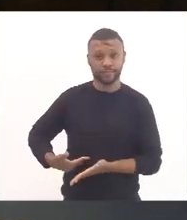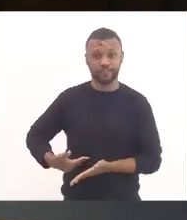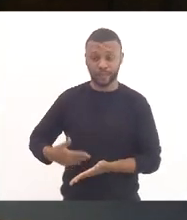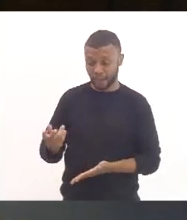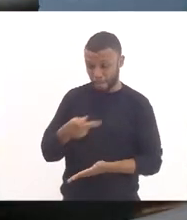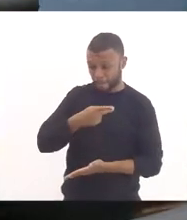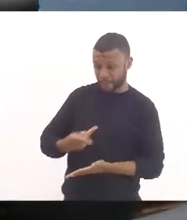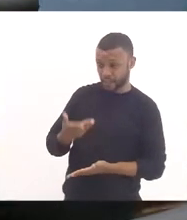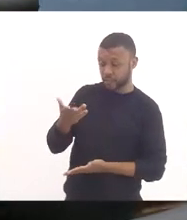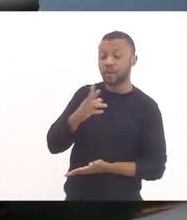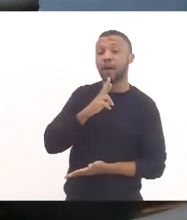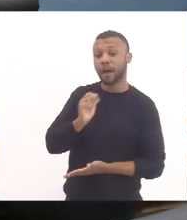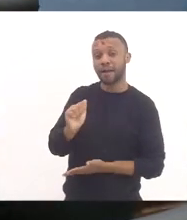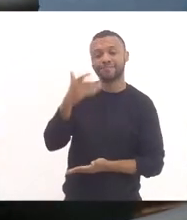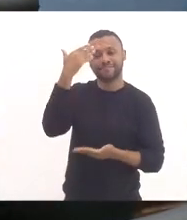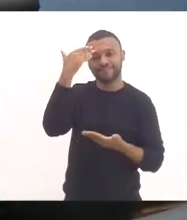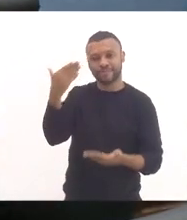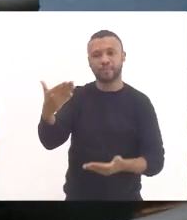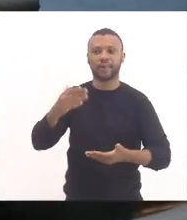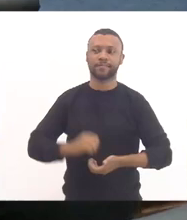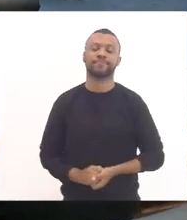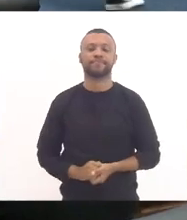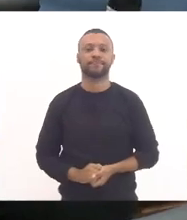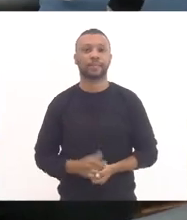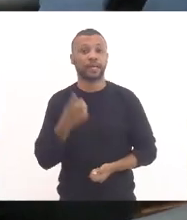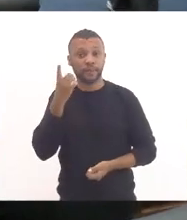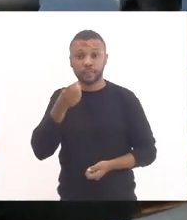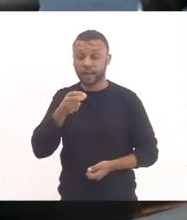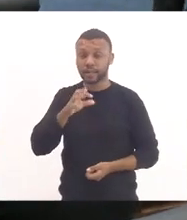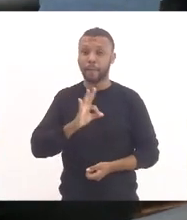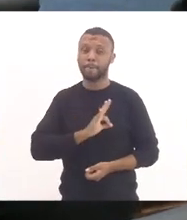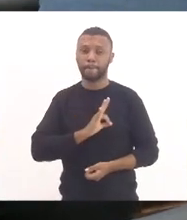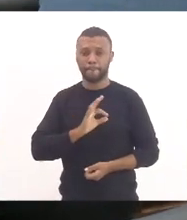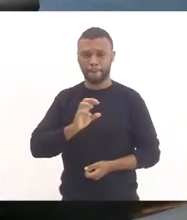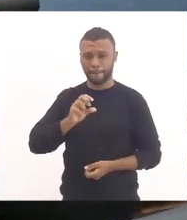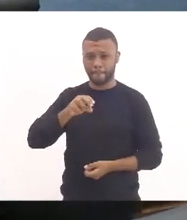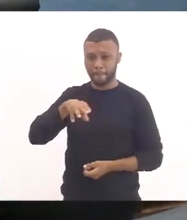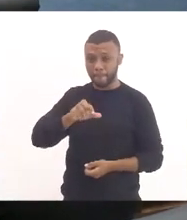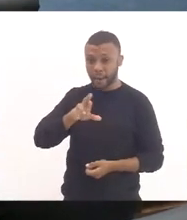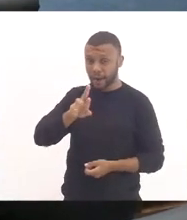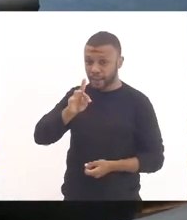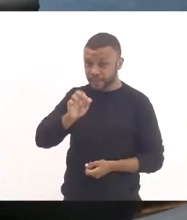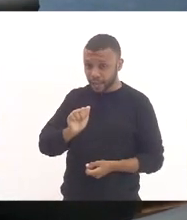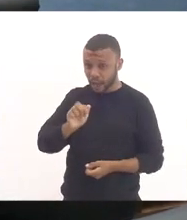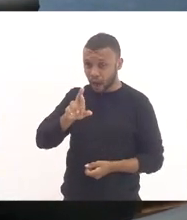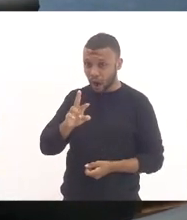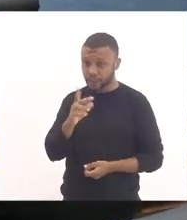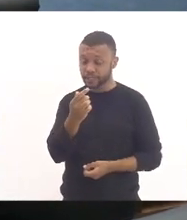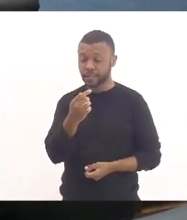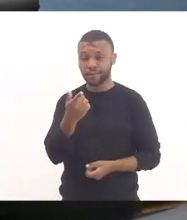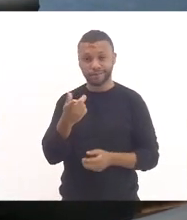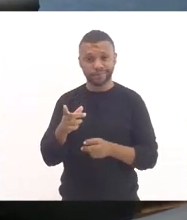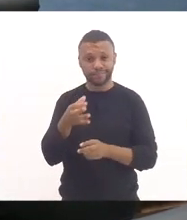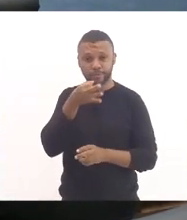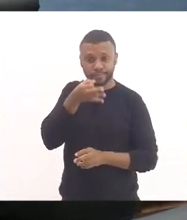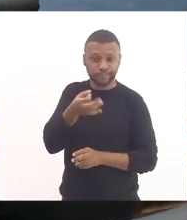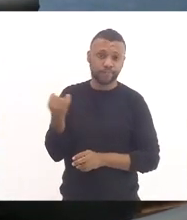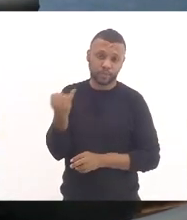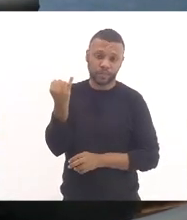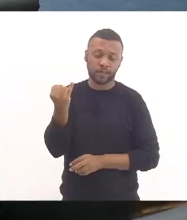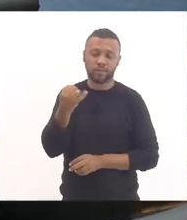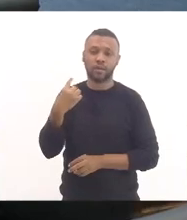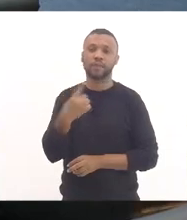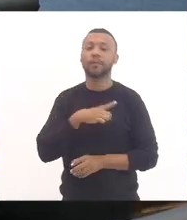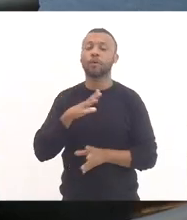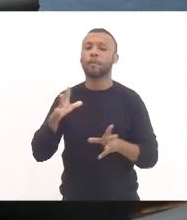obrigado Oi Ana Marta Rocha fez uma consideração aqui importante nós temos uma duas três quatro cinco seis sete